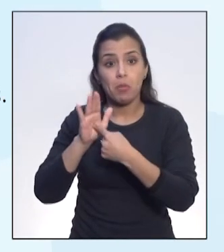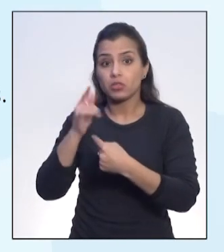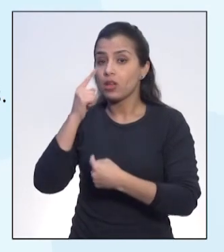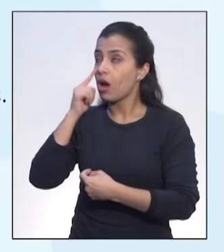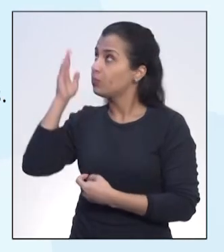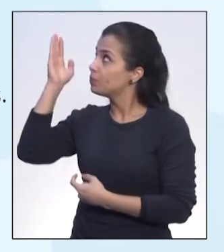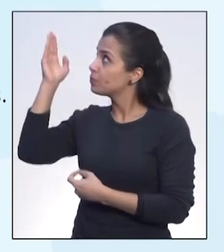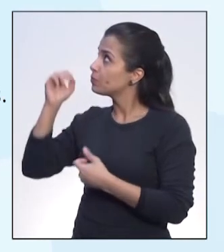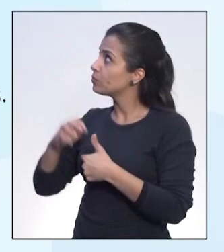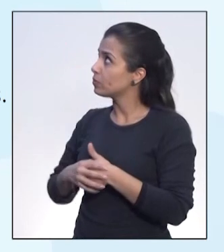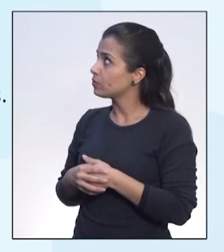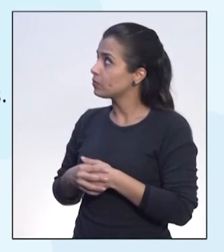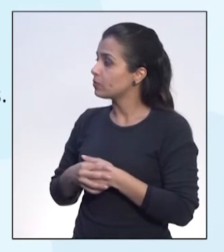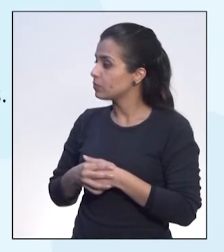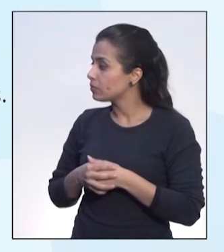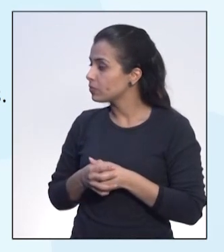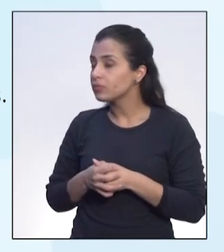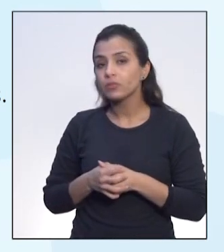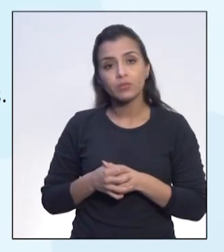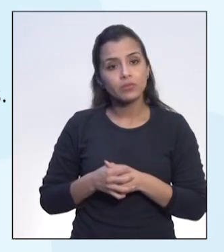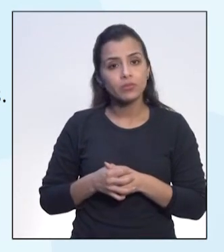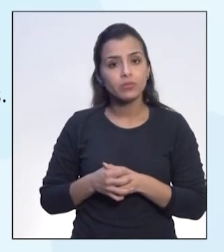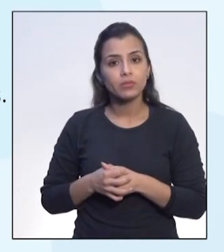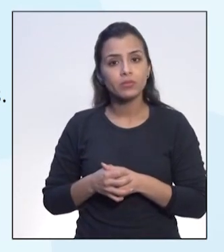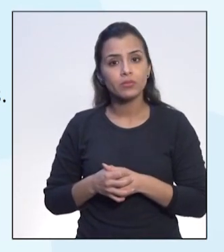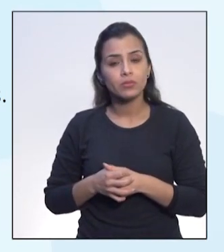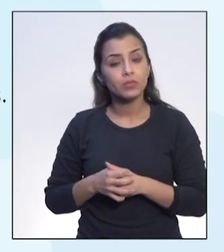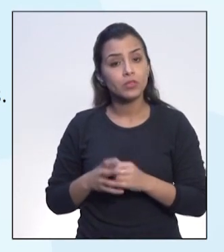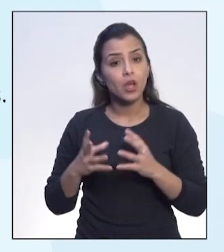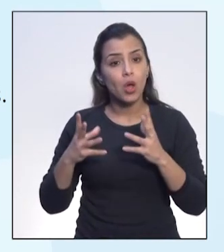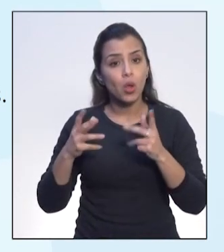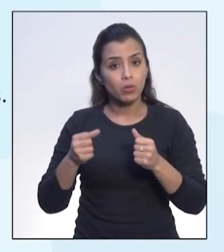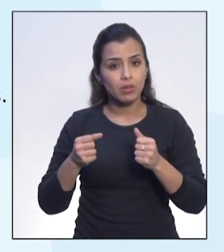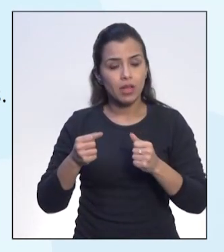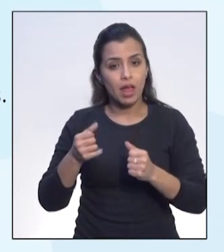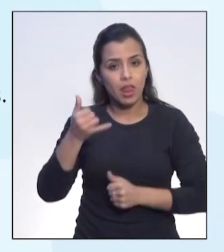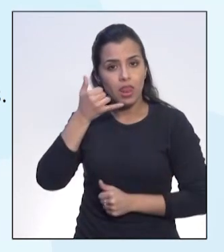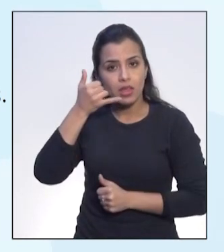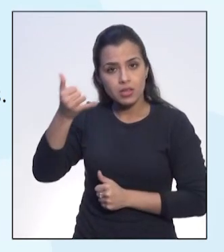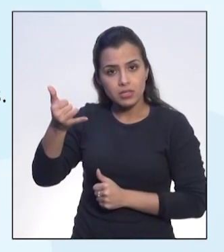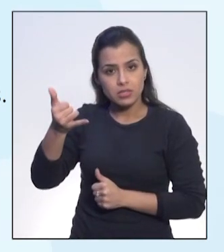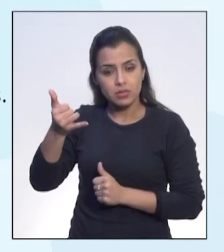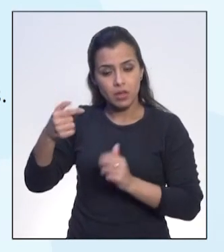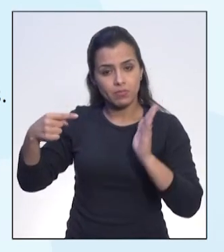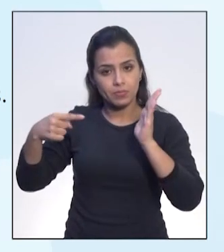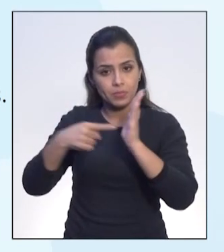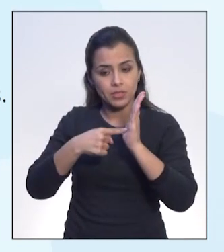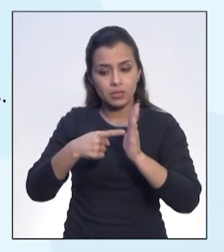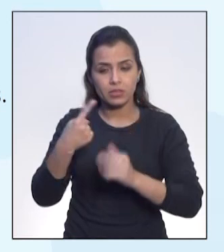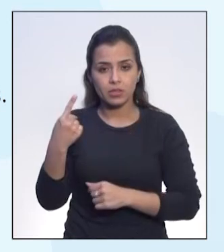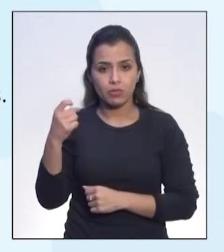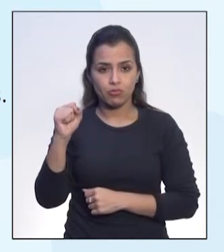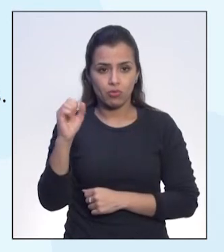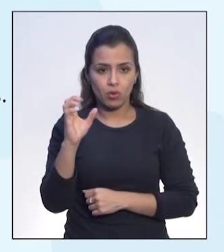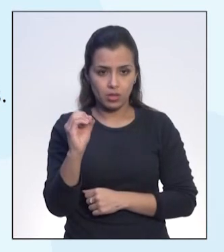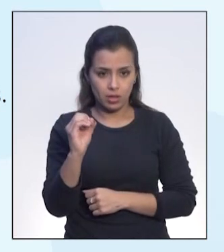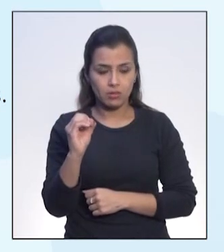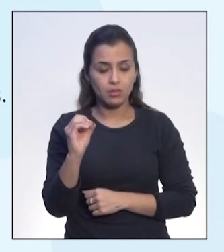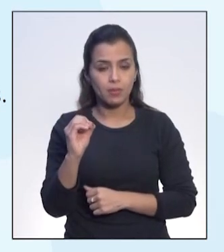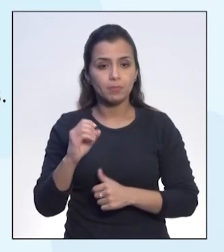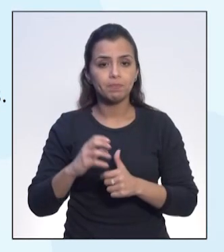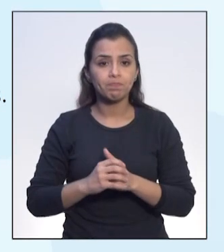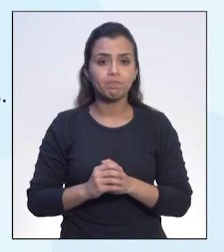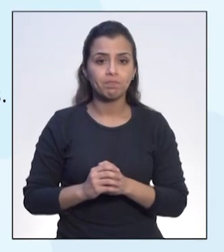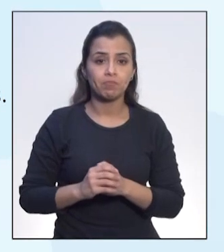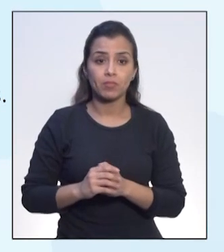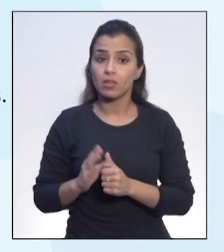vocês. A partir das ligações do 180, que é o DISC, né, denúncia contra a violência contra as mulheres,